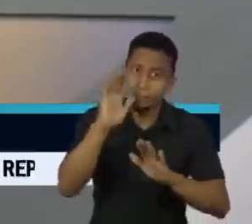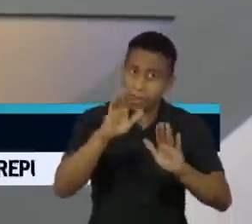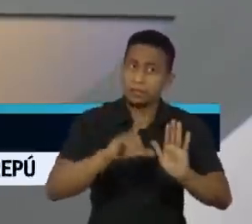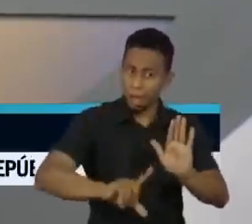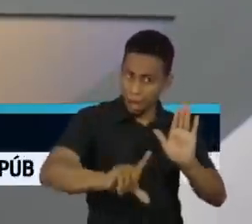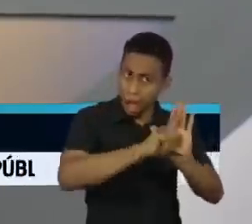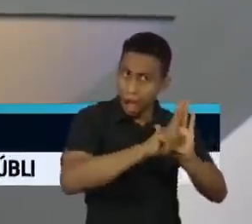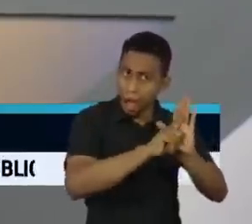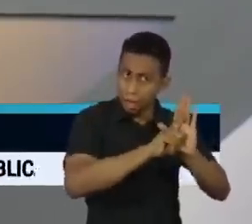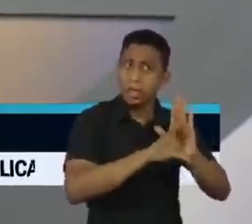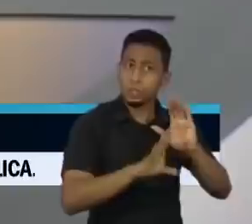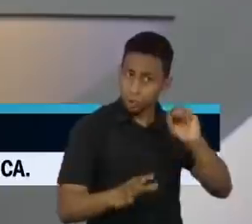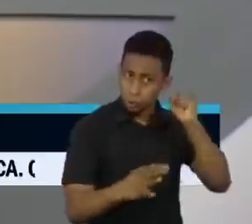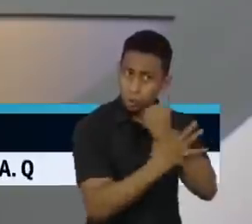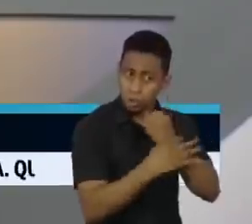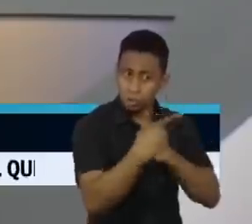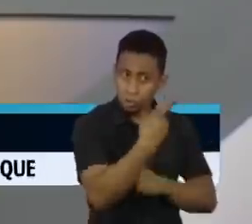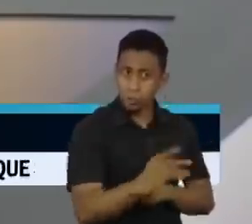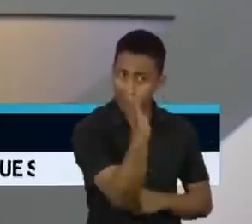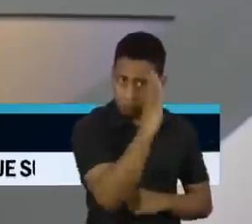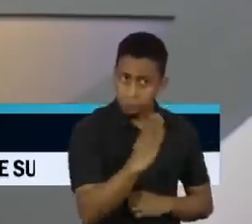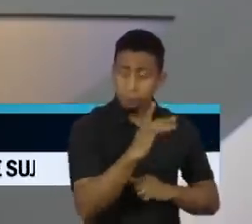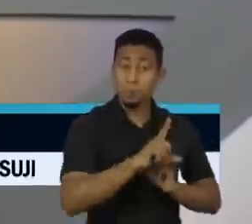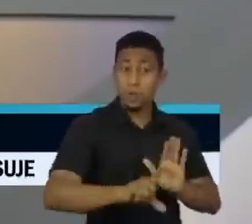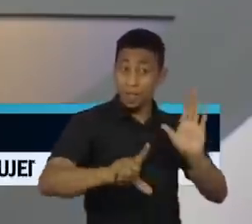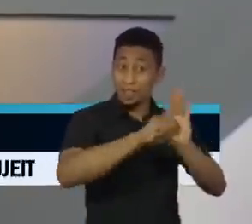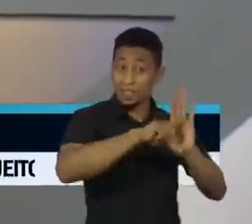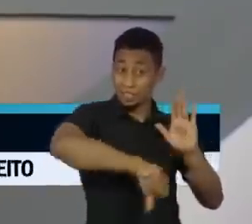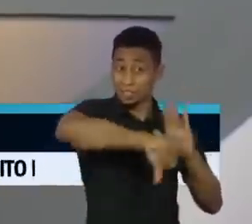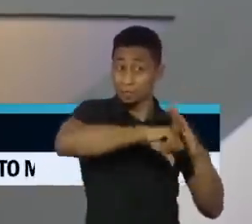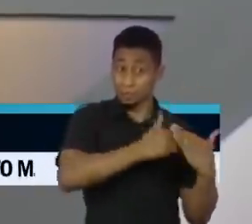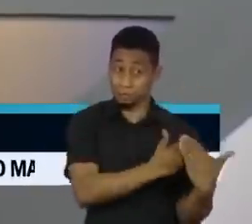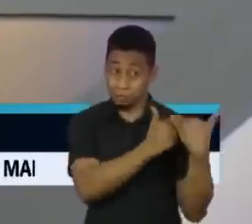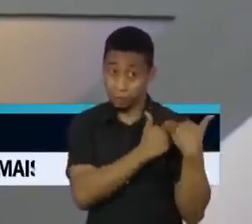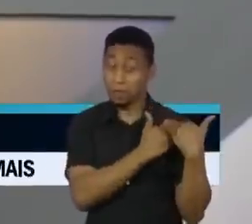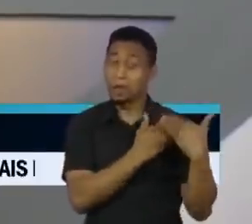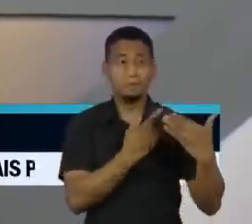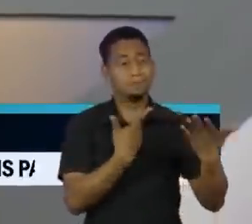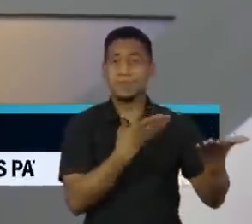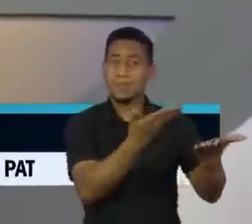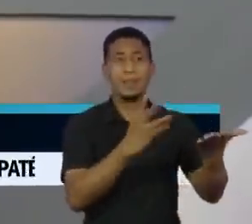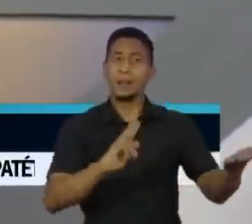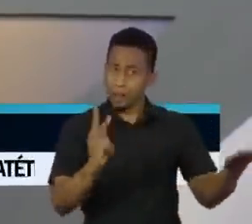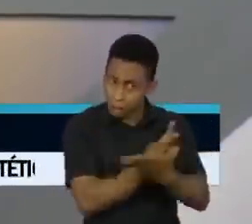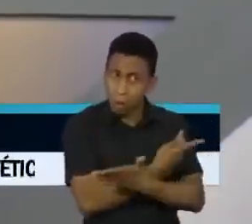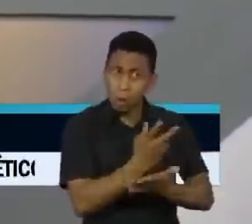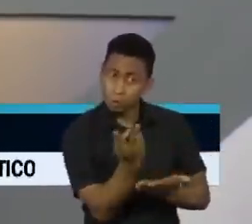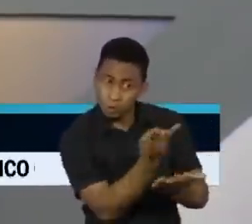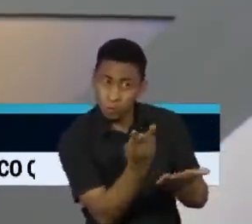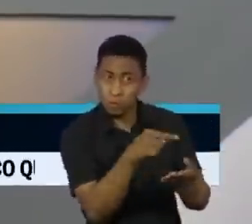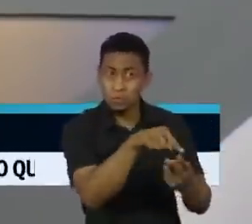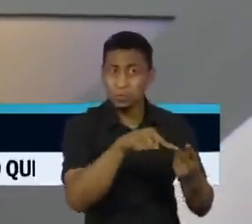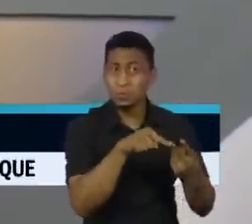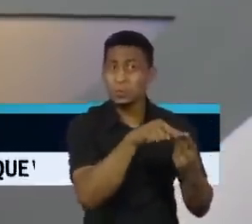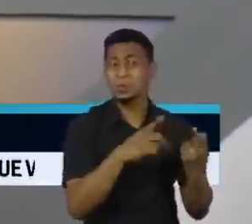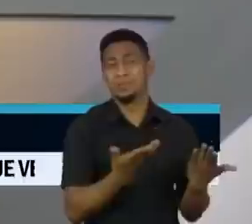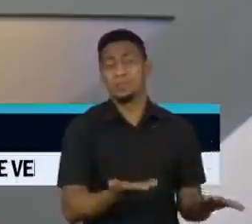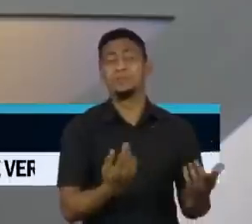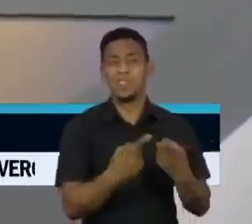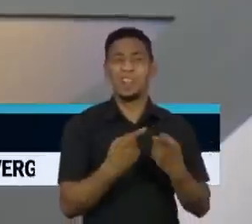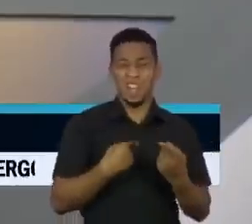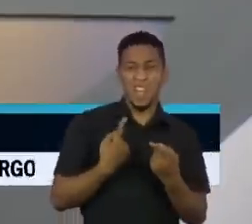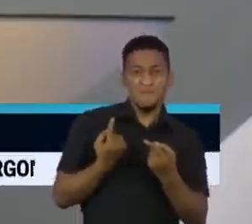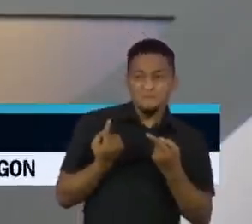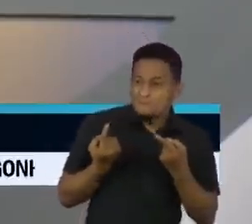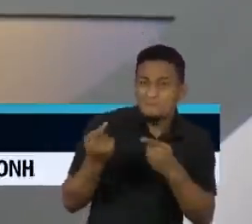de Segurança Nacional e a Lei de Crime de Responsabilidade foram infringidas. Por quê? Porque ele está buscando intimidar